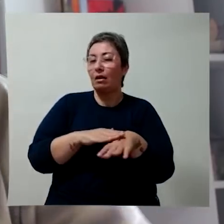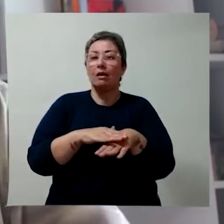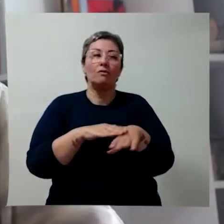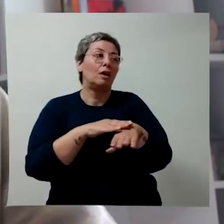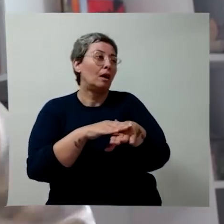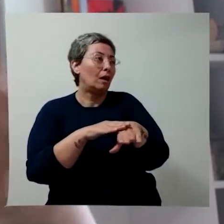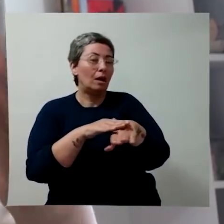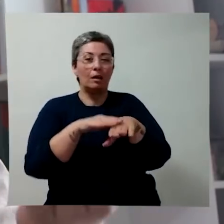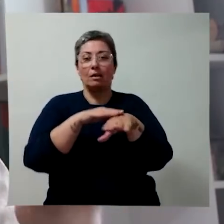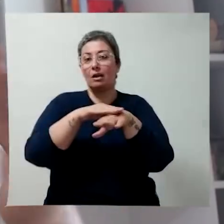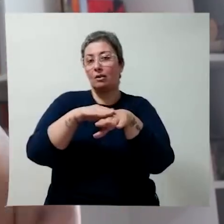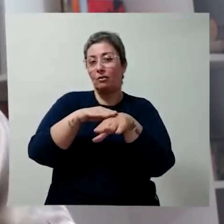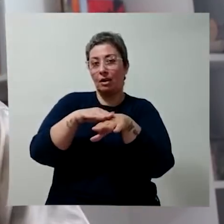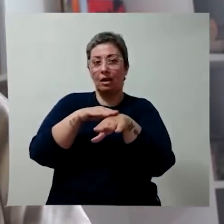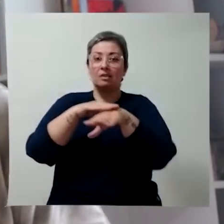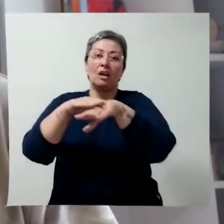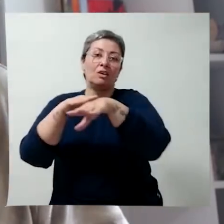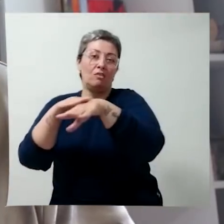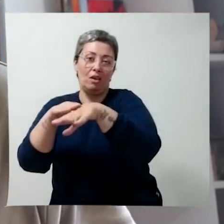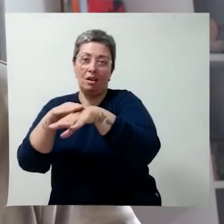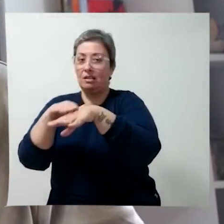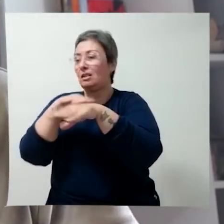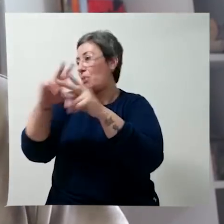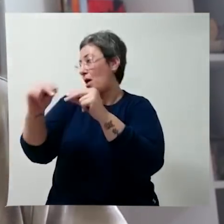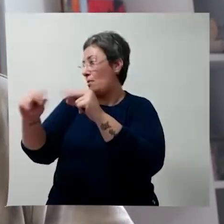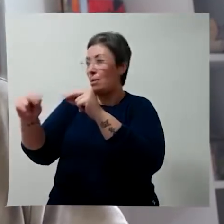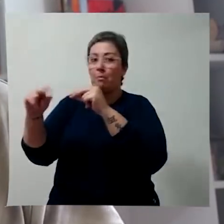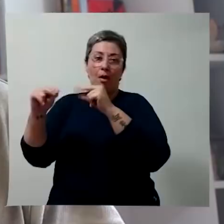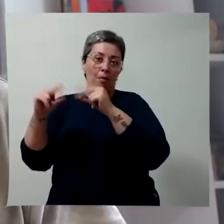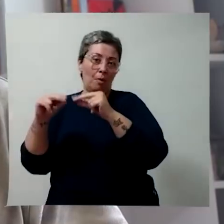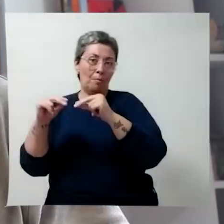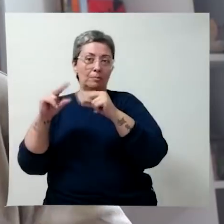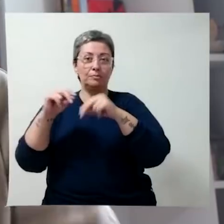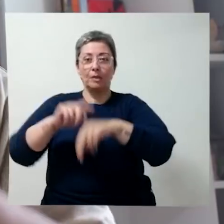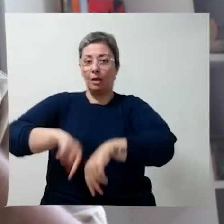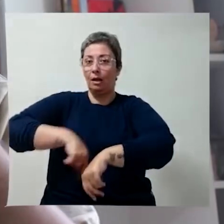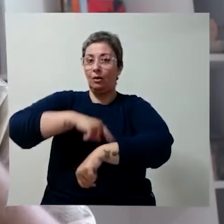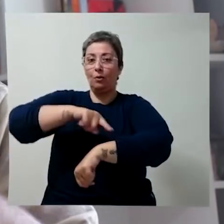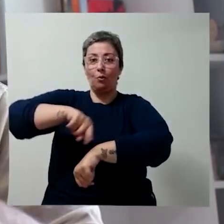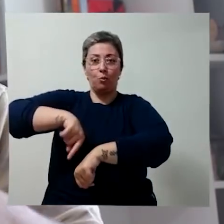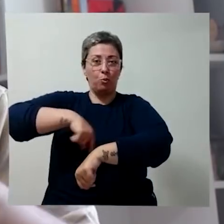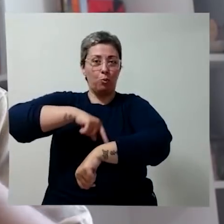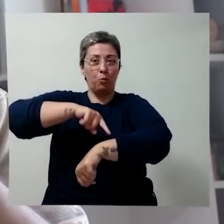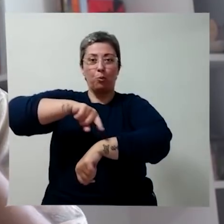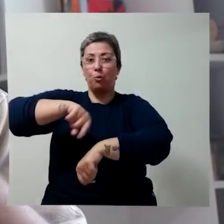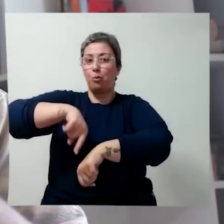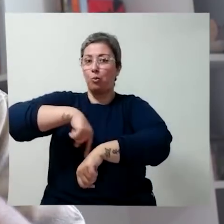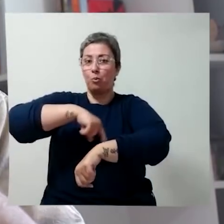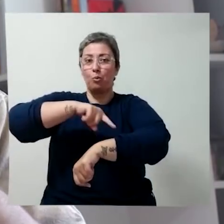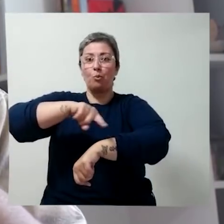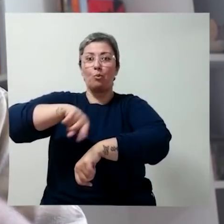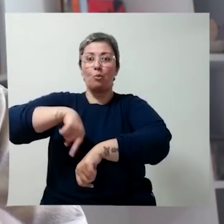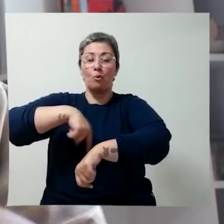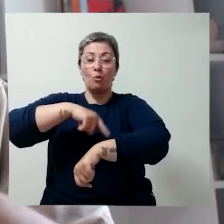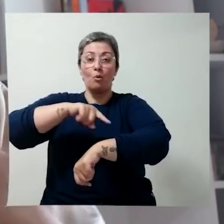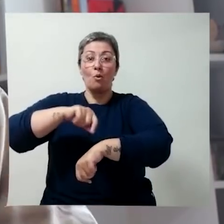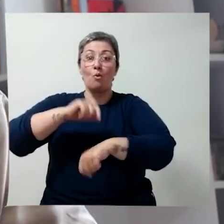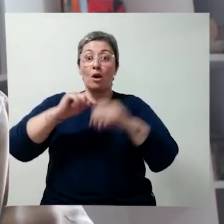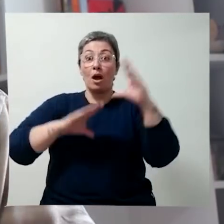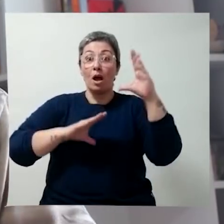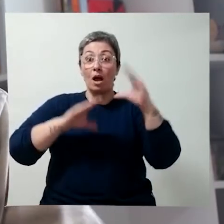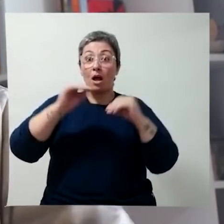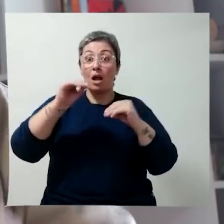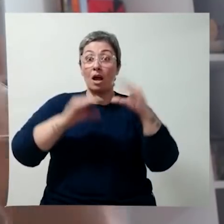um, a conversar com outro, a conversar com outro. E a hora foi, passando. E o que